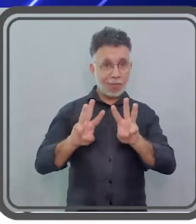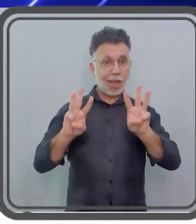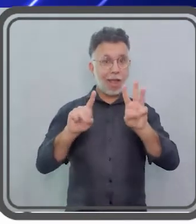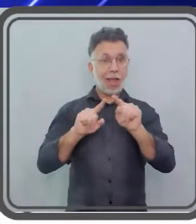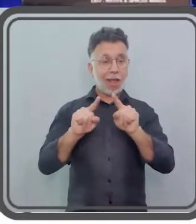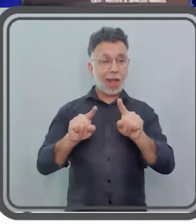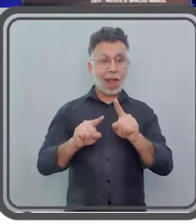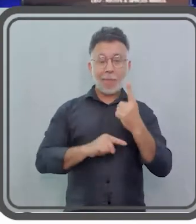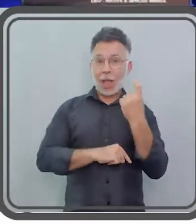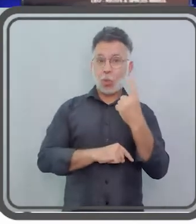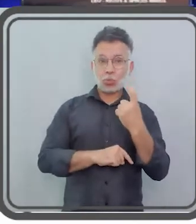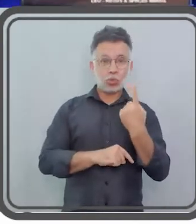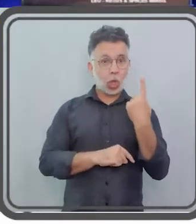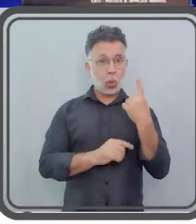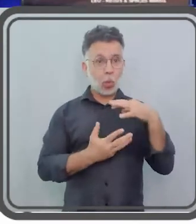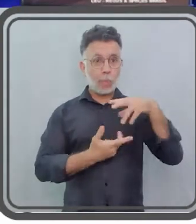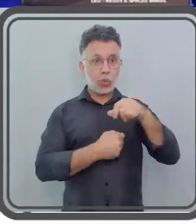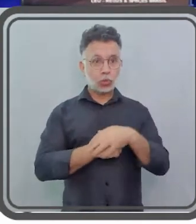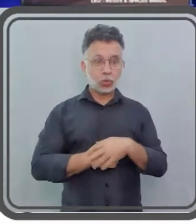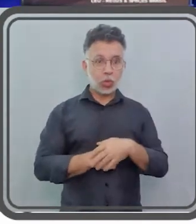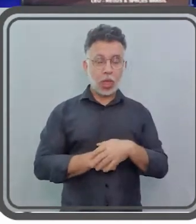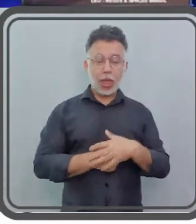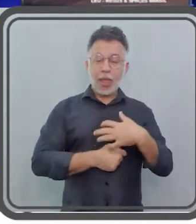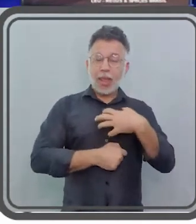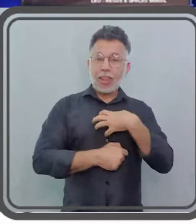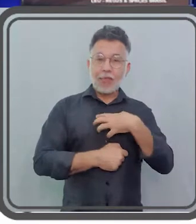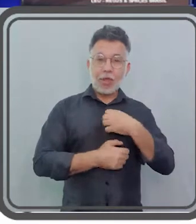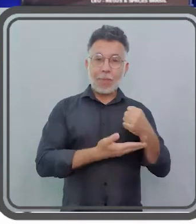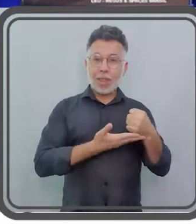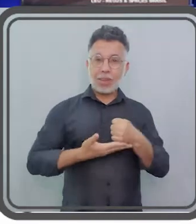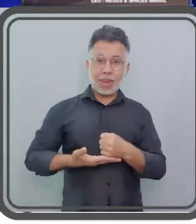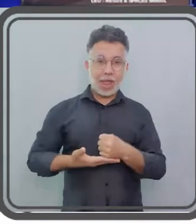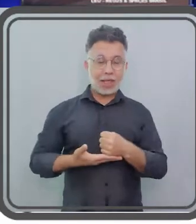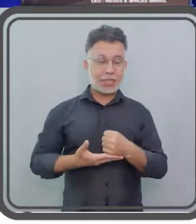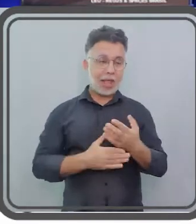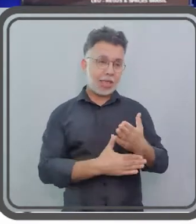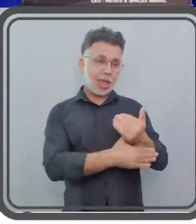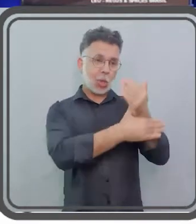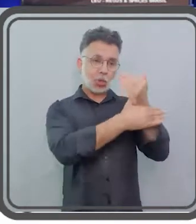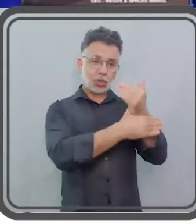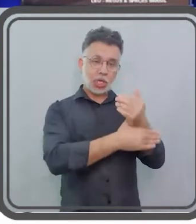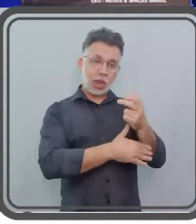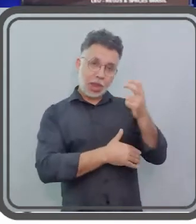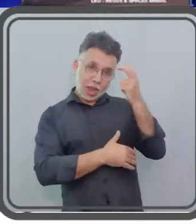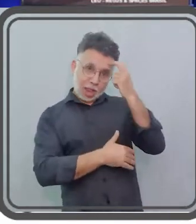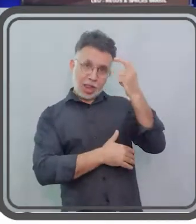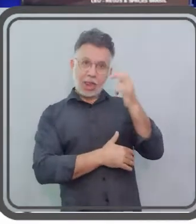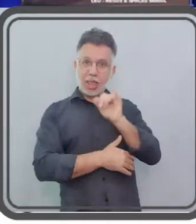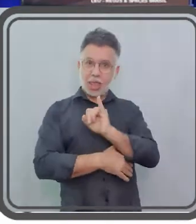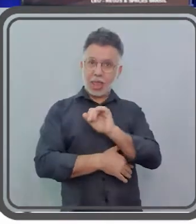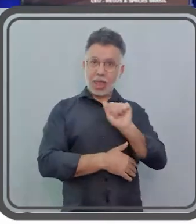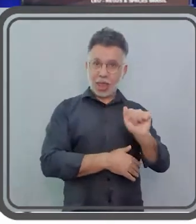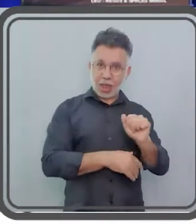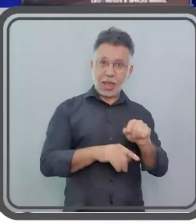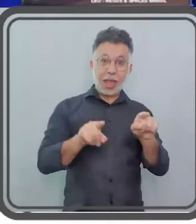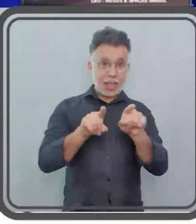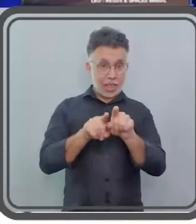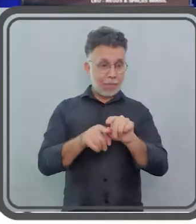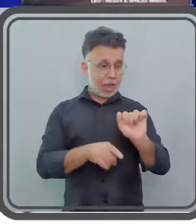é uma plataforma única no mundo, uma plataforma que traz tecnologia, inteligência artificial e